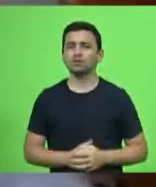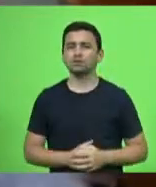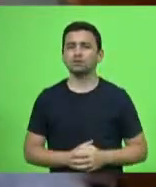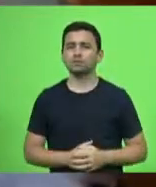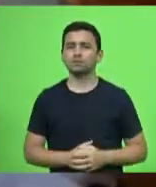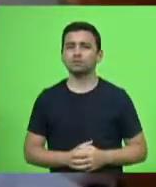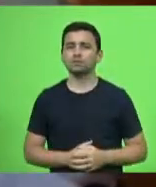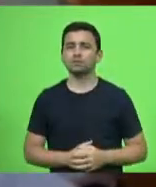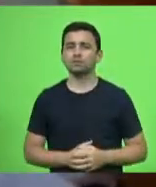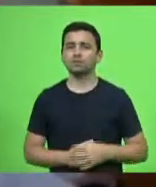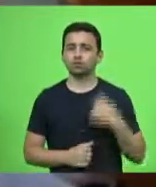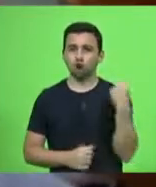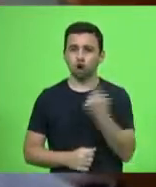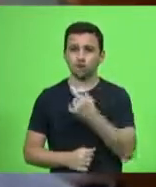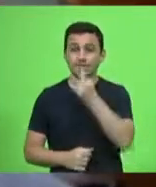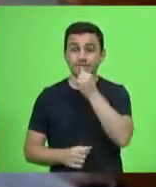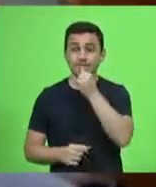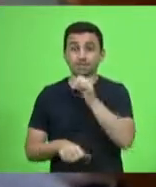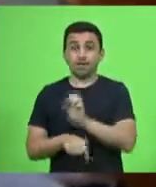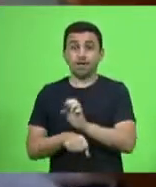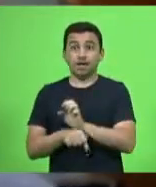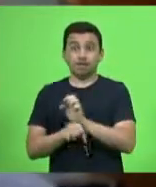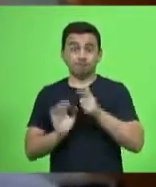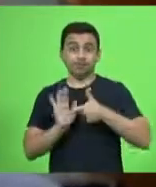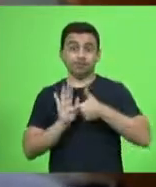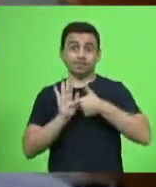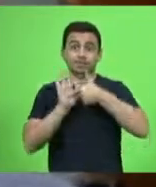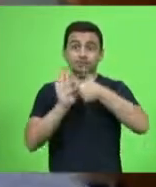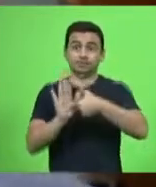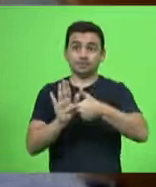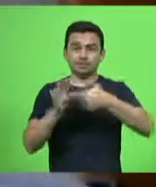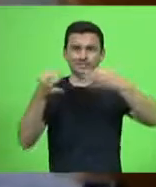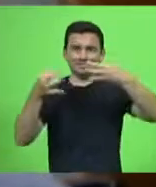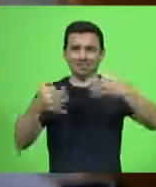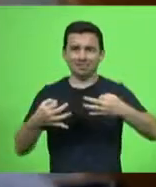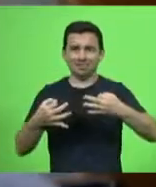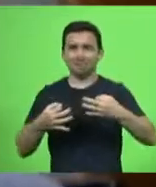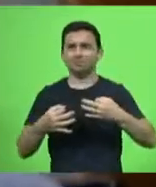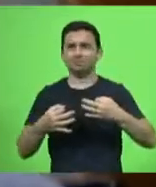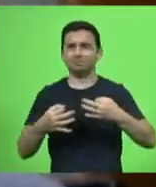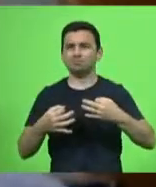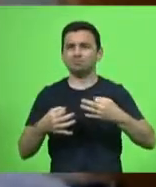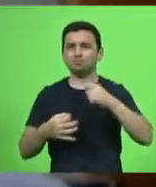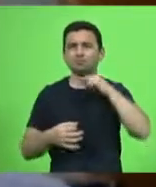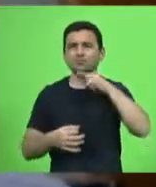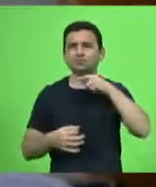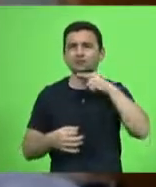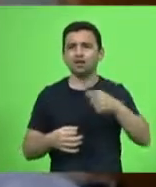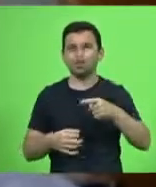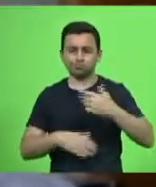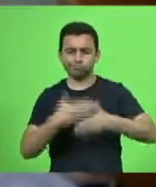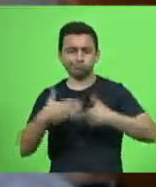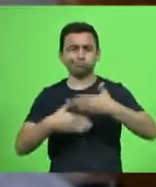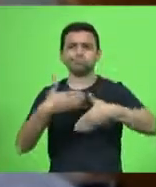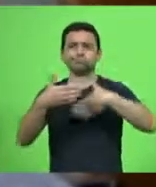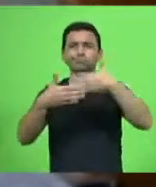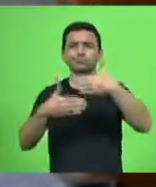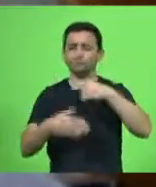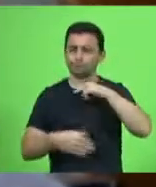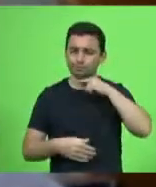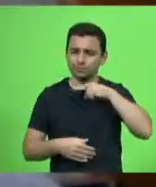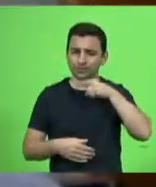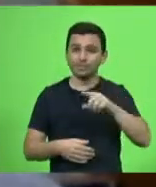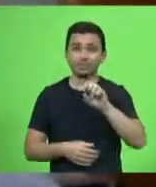vamos ser um Estado exemplo como estamos sendo em geração de emprego, em crescimento, se nós